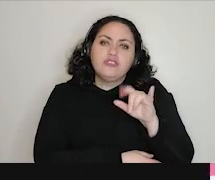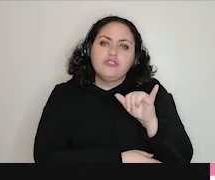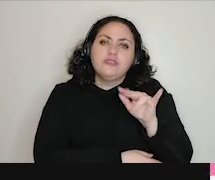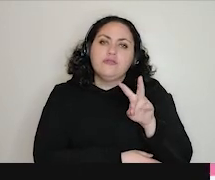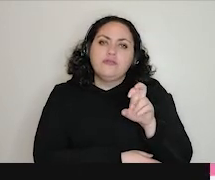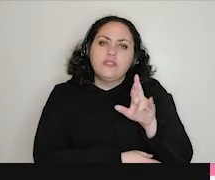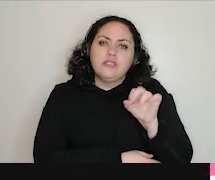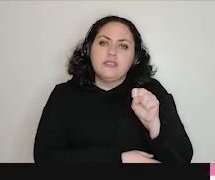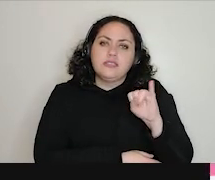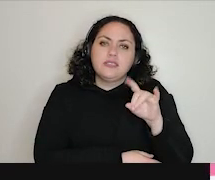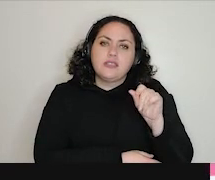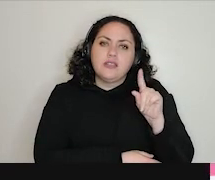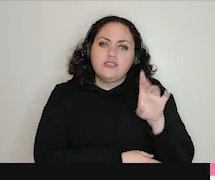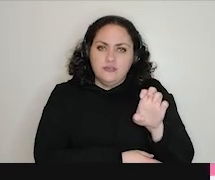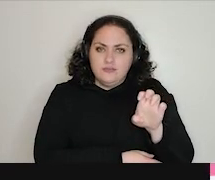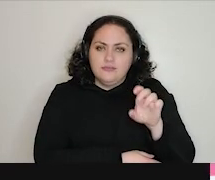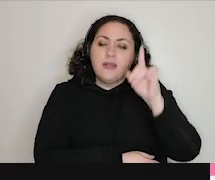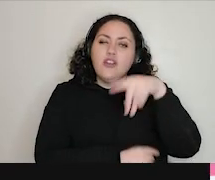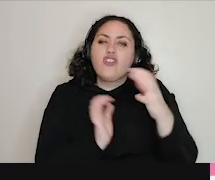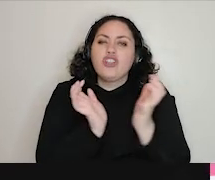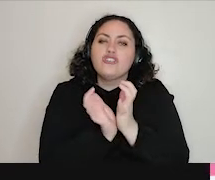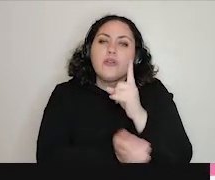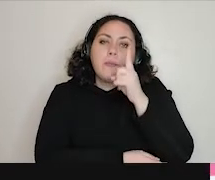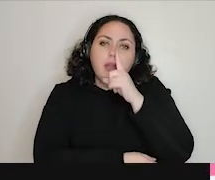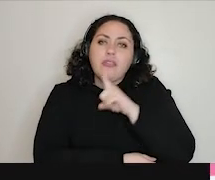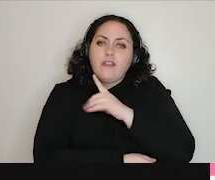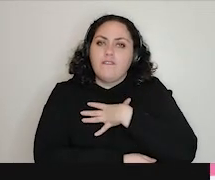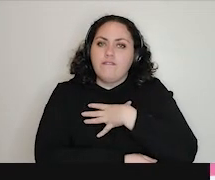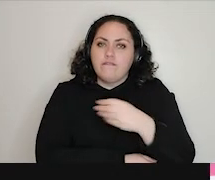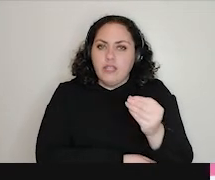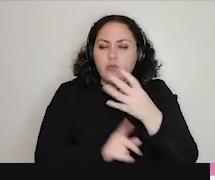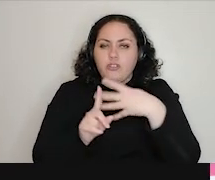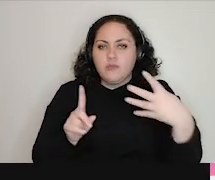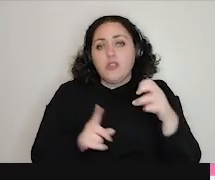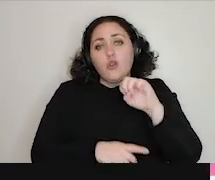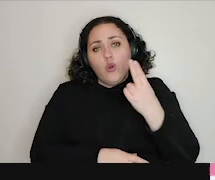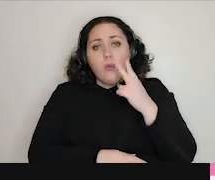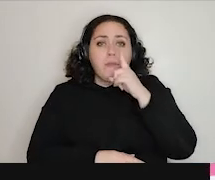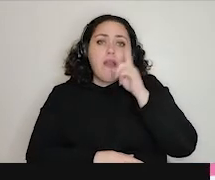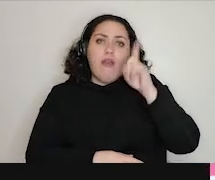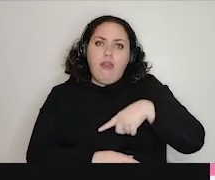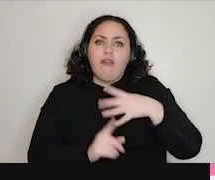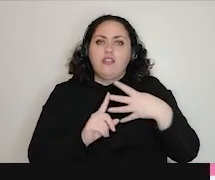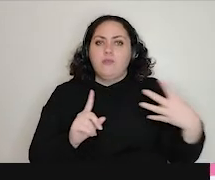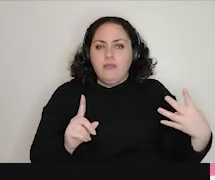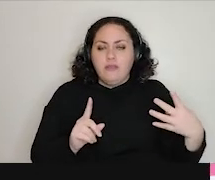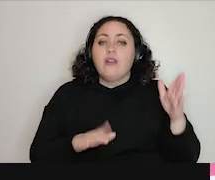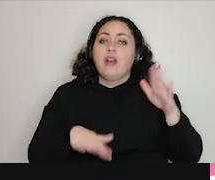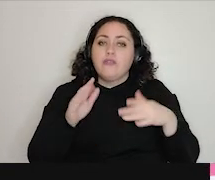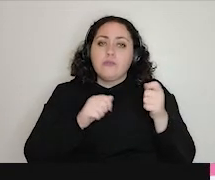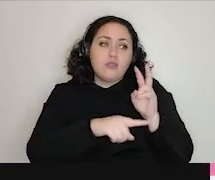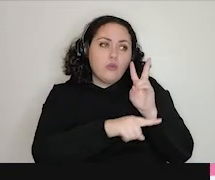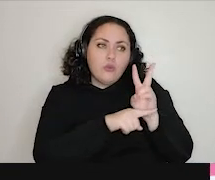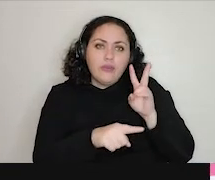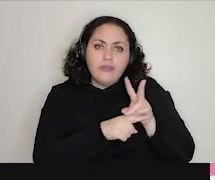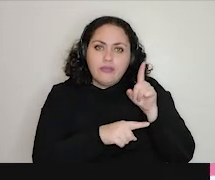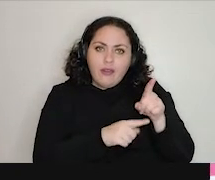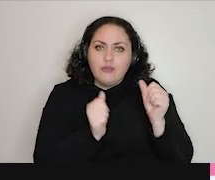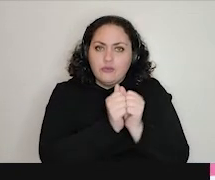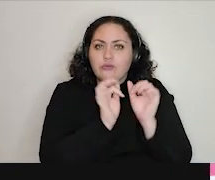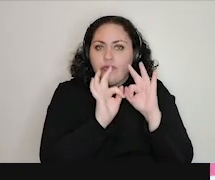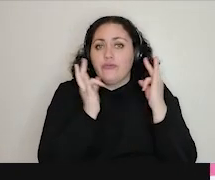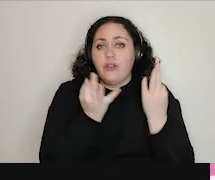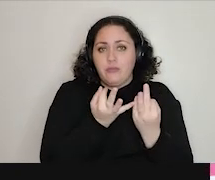coletivo de mães que tiveram filhos LGBT, ou que até mesmo são LGBTs, que inclusive quando a gente precisa de um cuidado